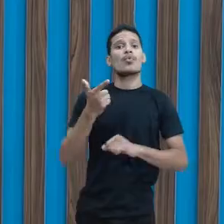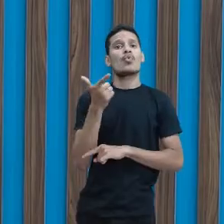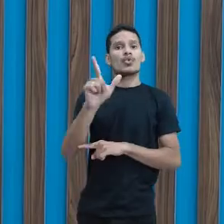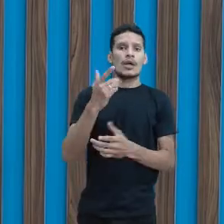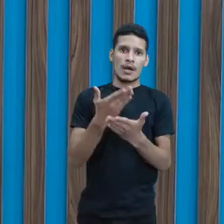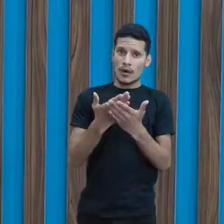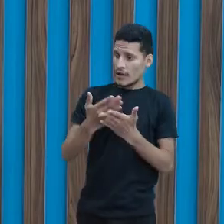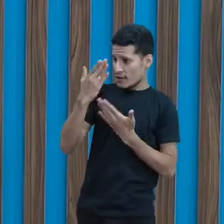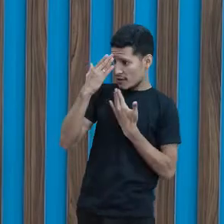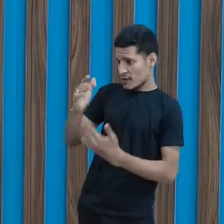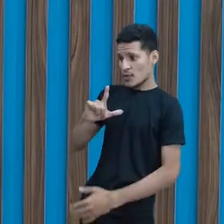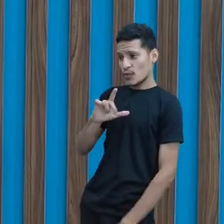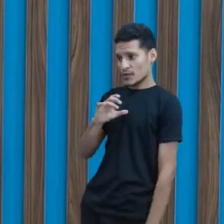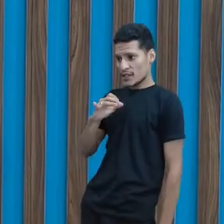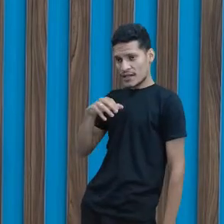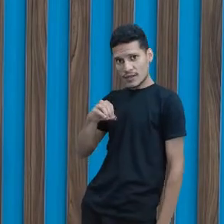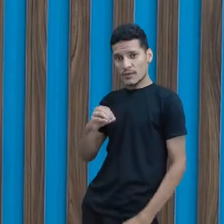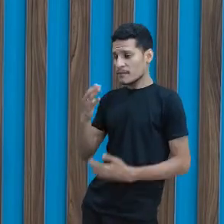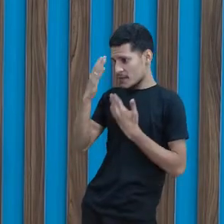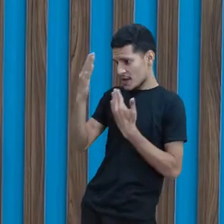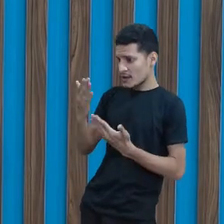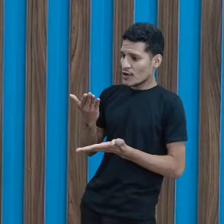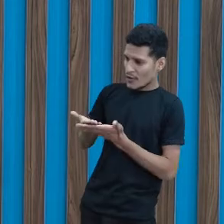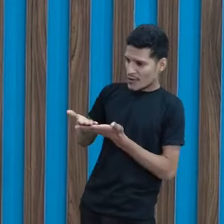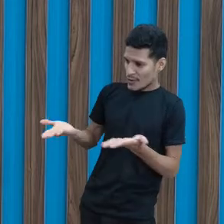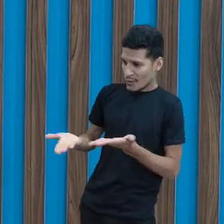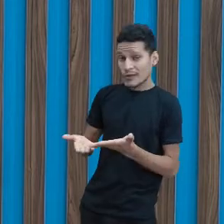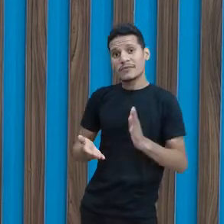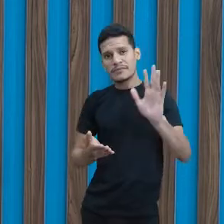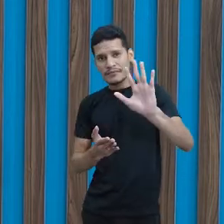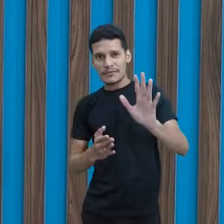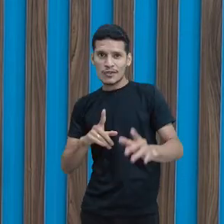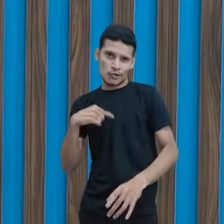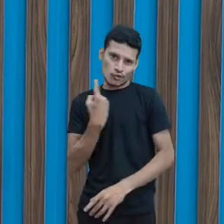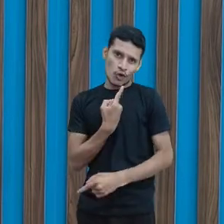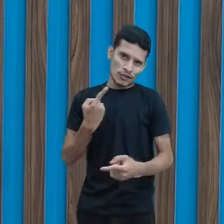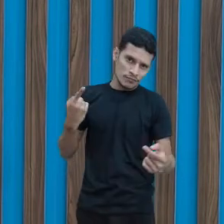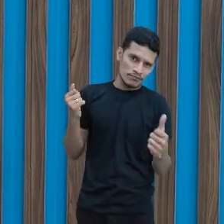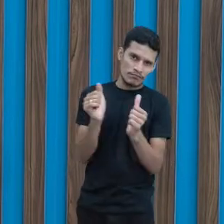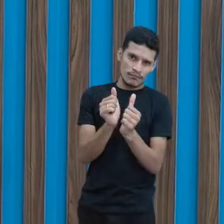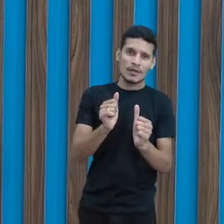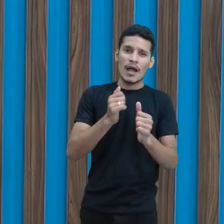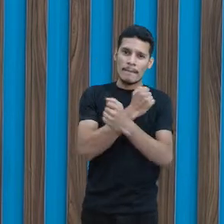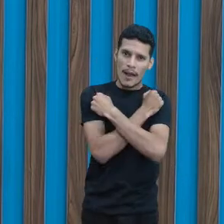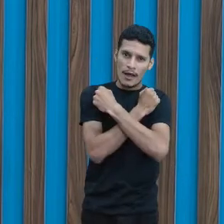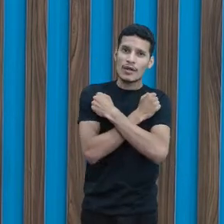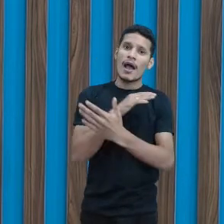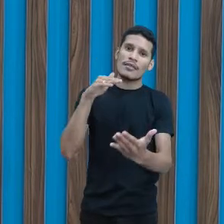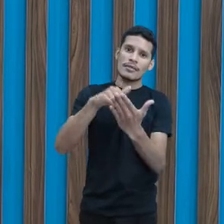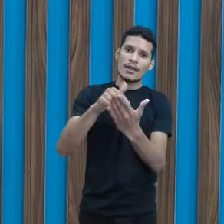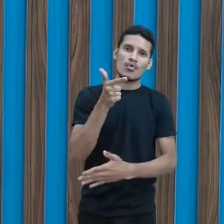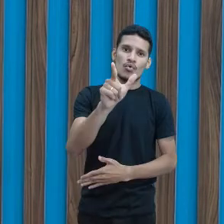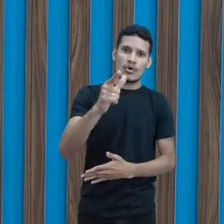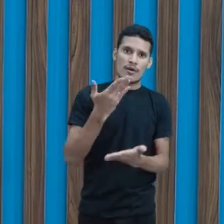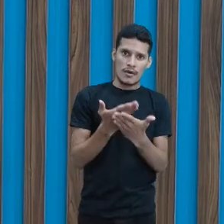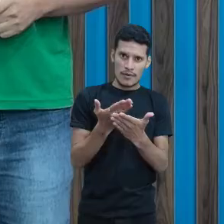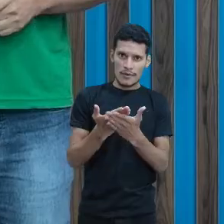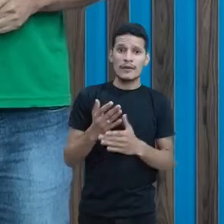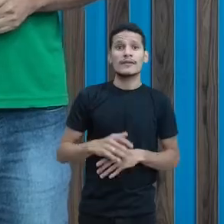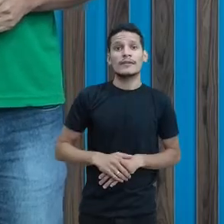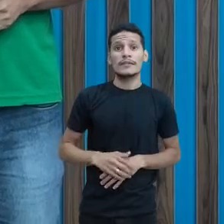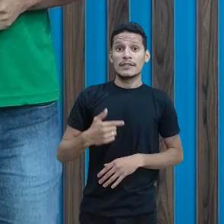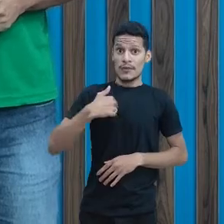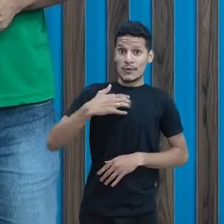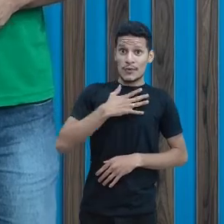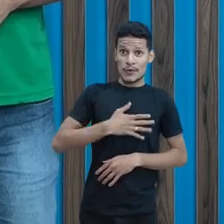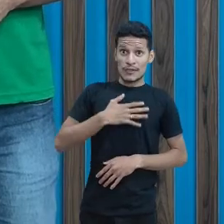estar na nossa aula hoje. É isso aí, gente. Tamo junto. Um grande abraço aí e até a próxima aula. Eu gostei